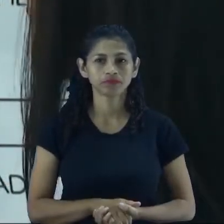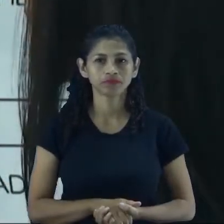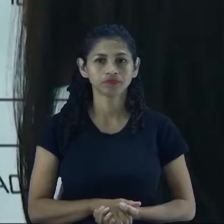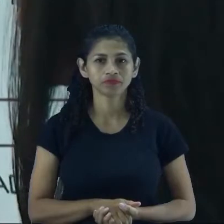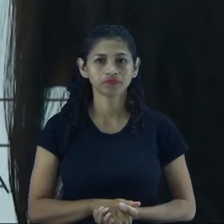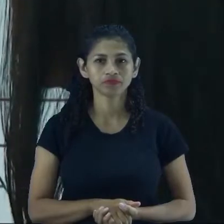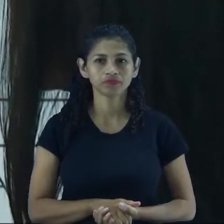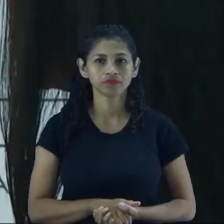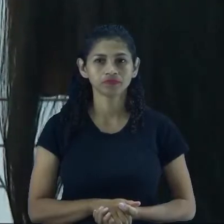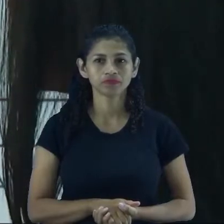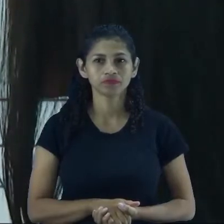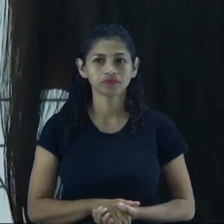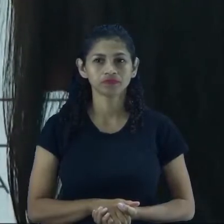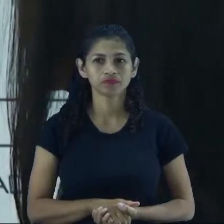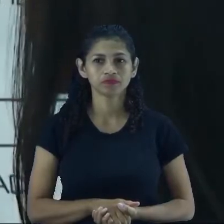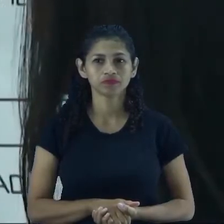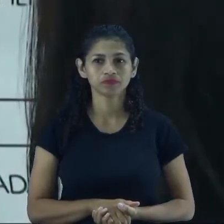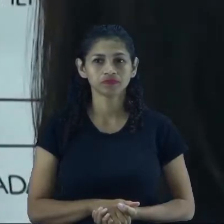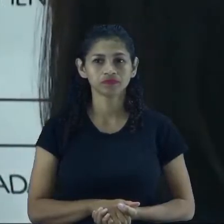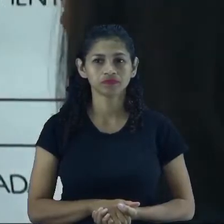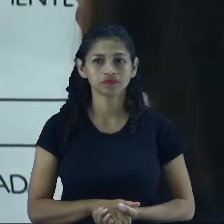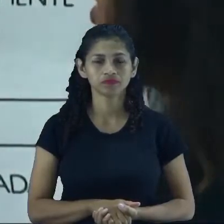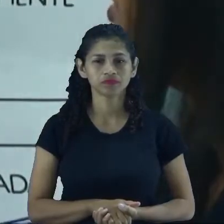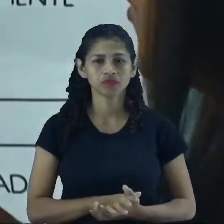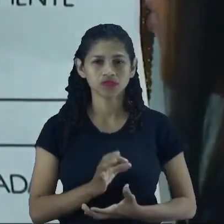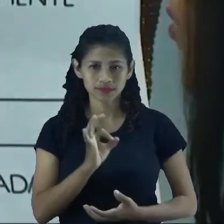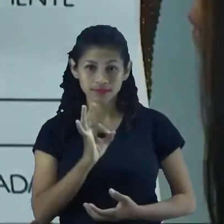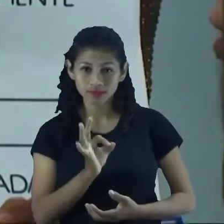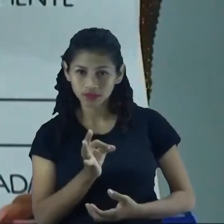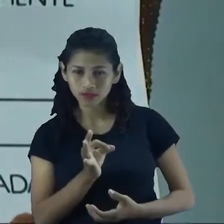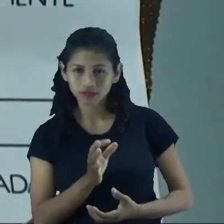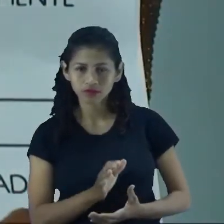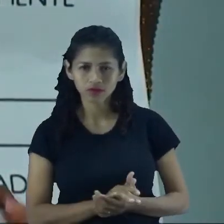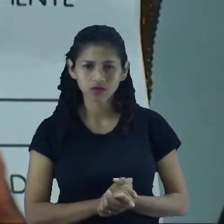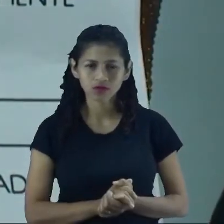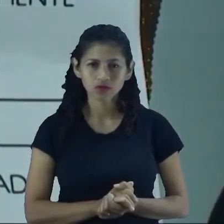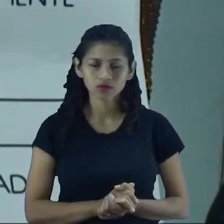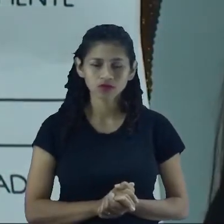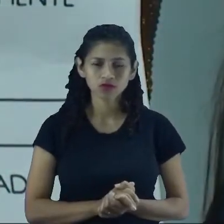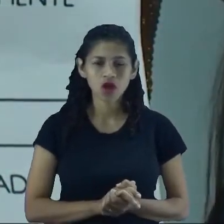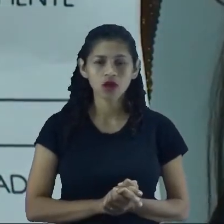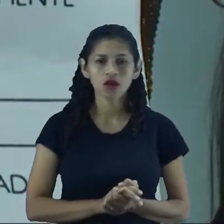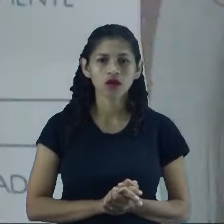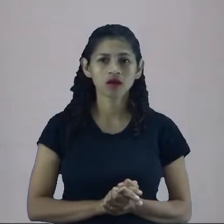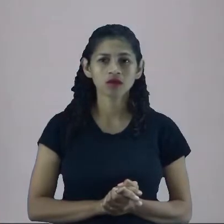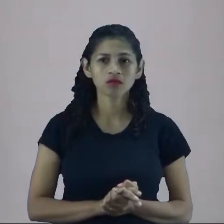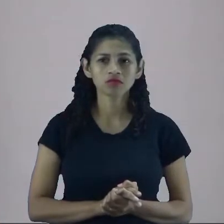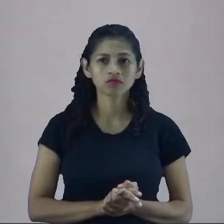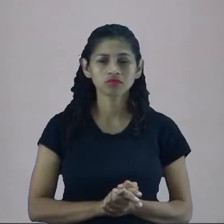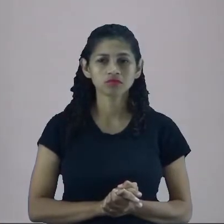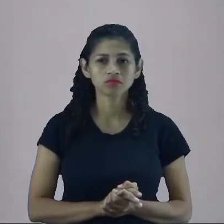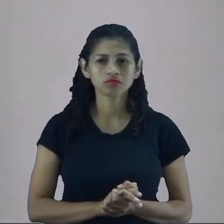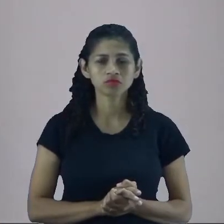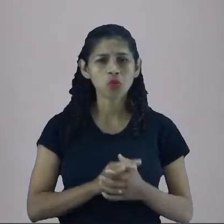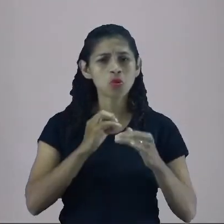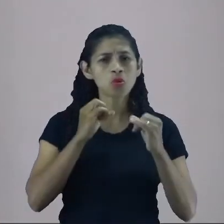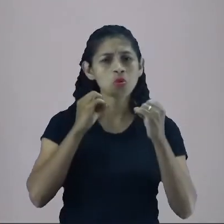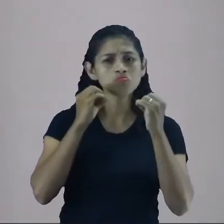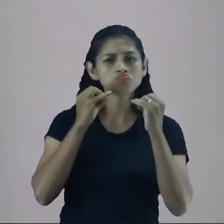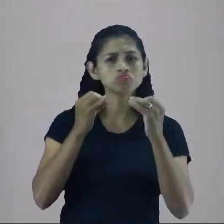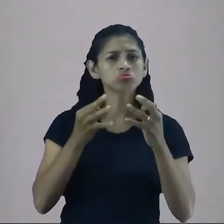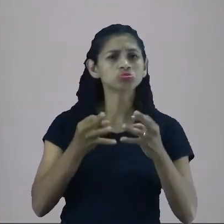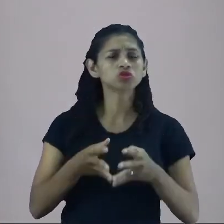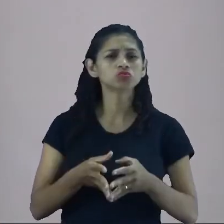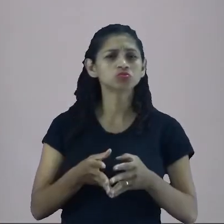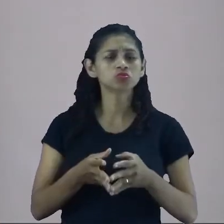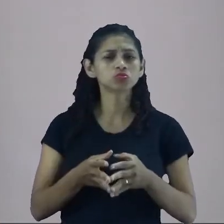de número 1, ou a imagem 1, certo? Justifique sua resposta. O que significa isso? Nós vamos ter que justificar